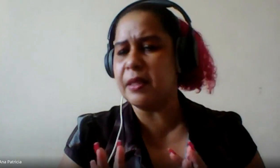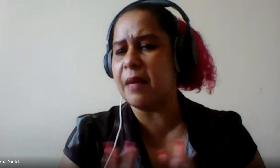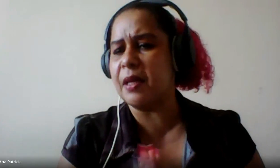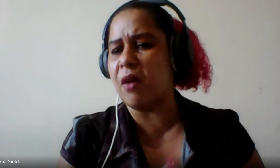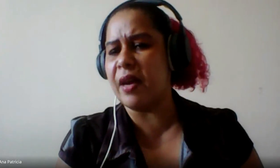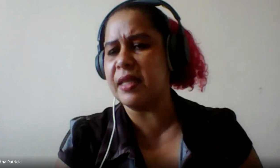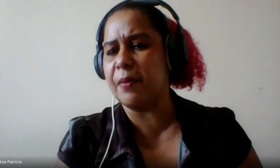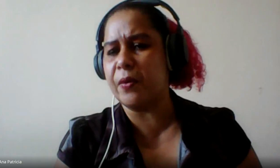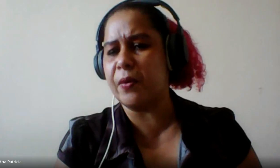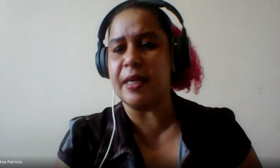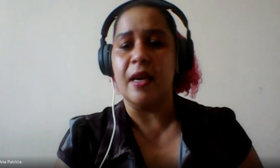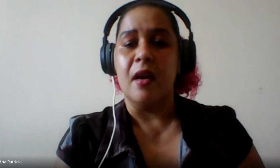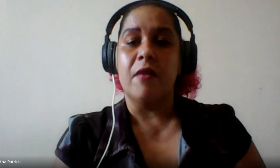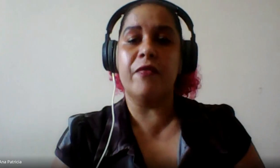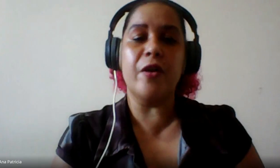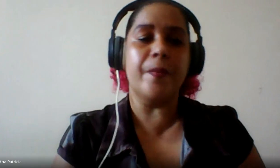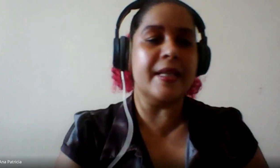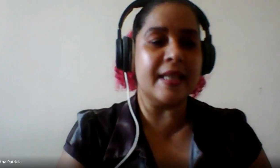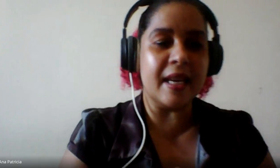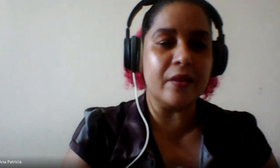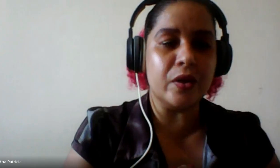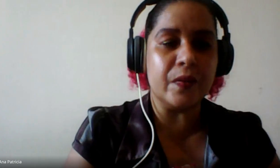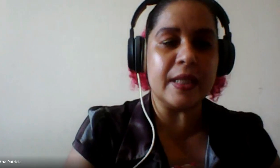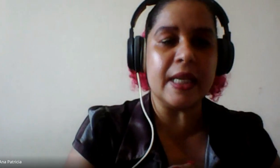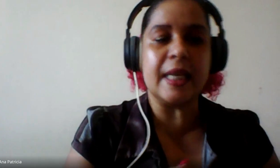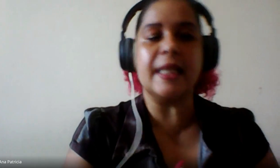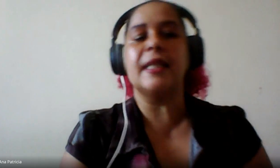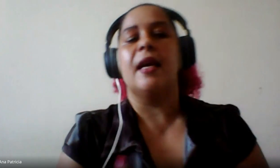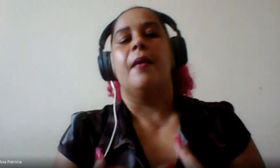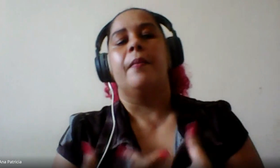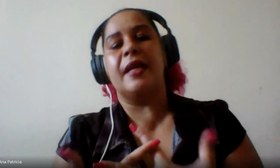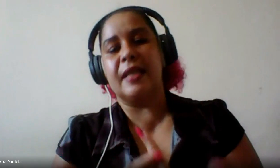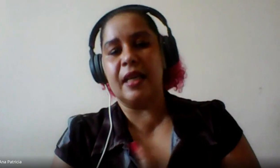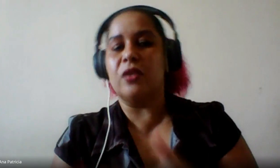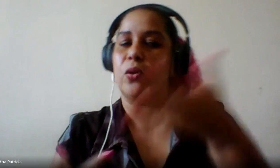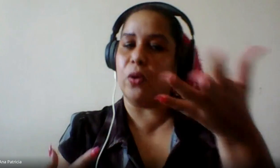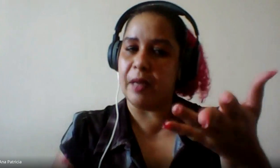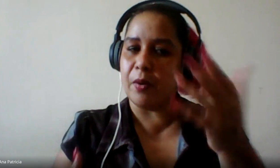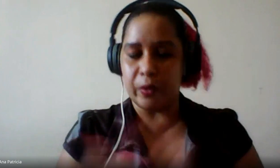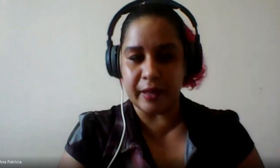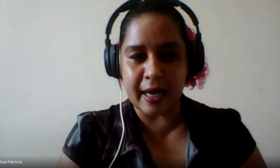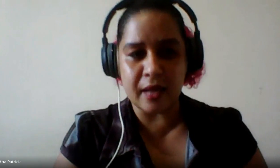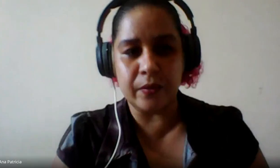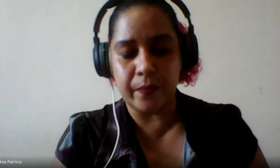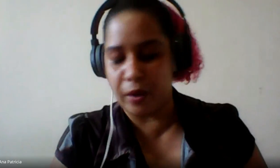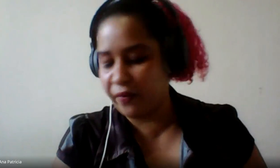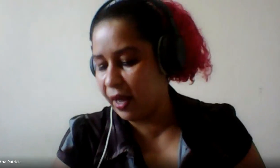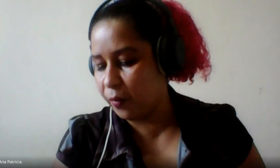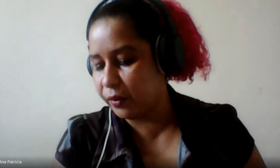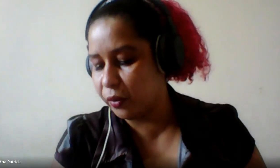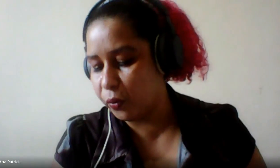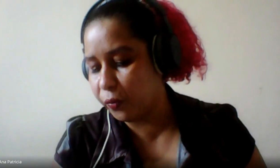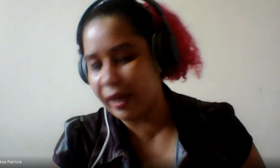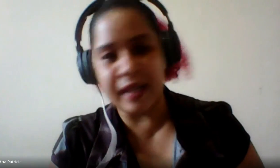É sempre inovar e sempre conhecer. Foi um prazer, todos vocês. Precisando, Socorro tem meu contato. Pode